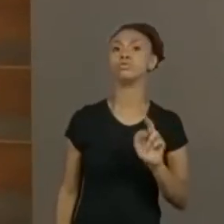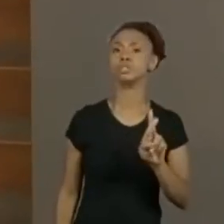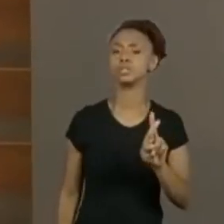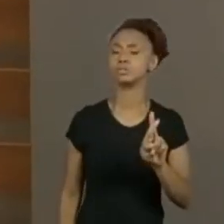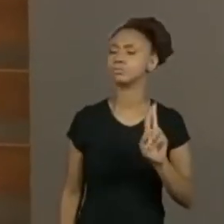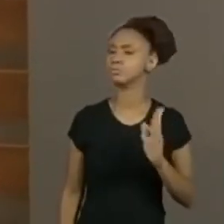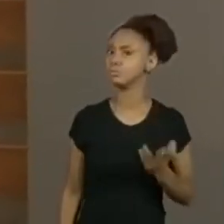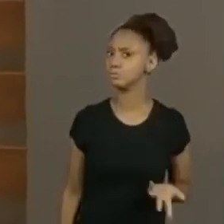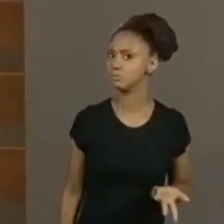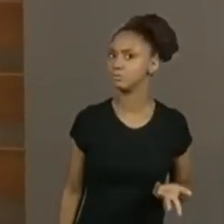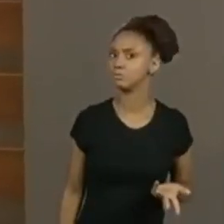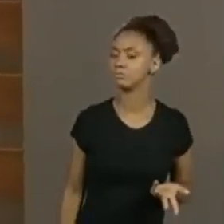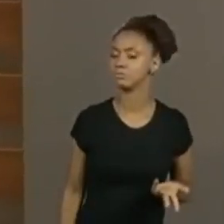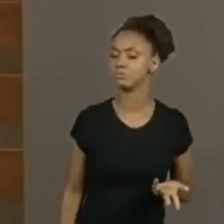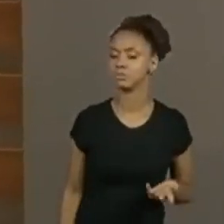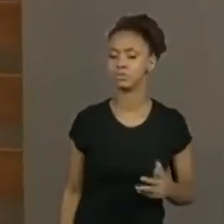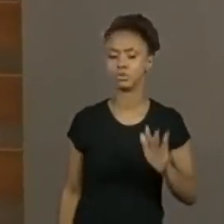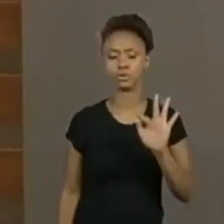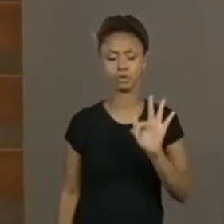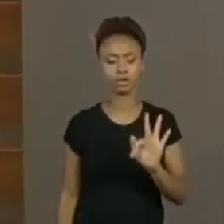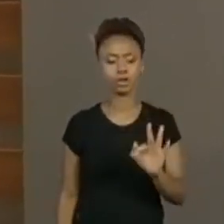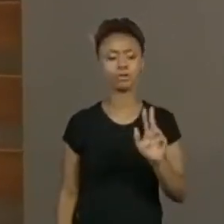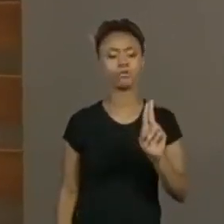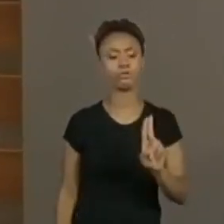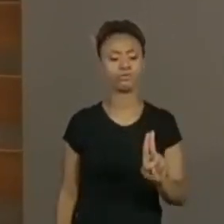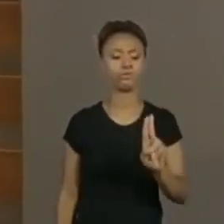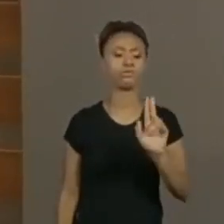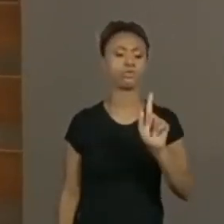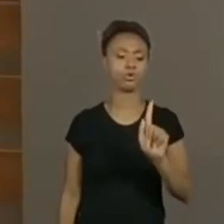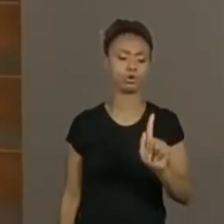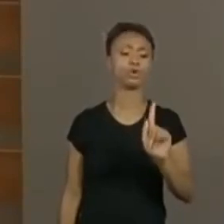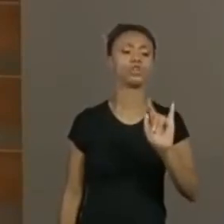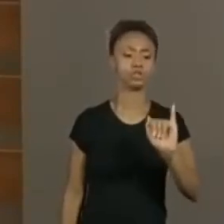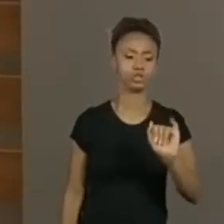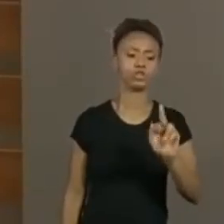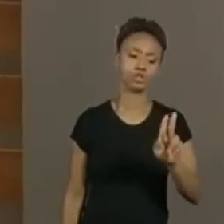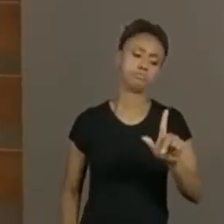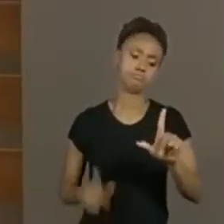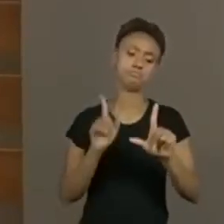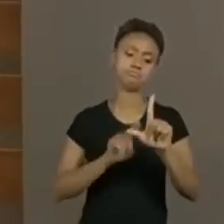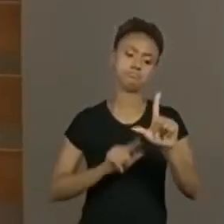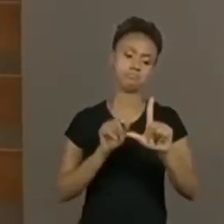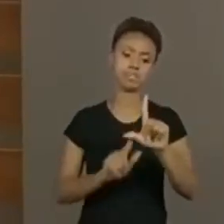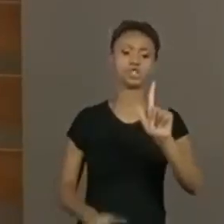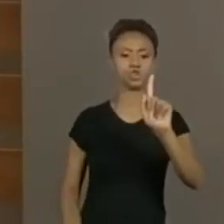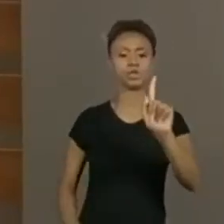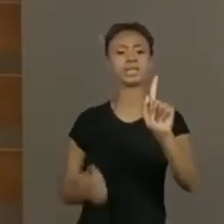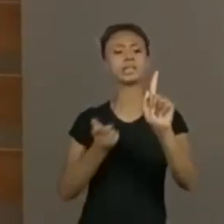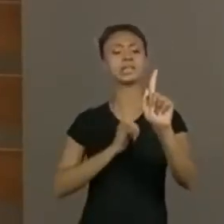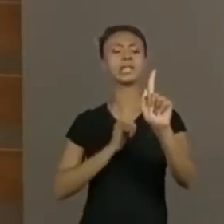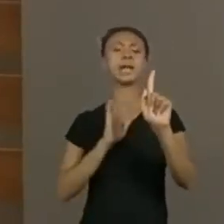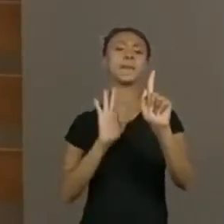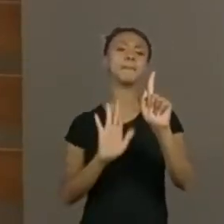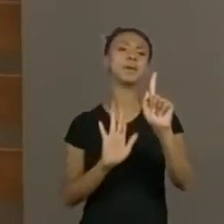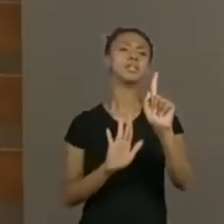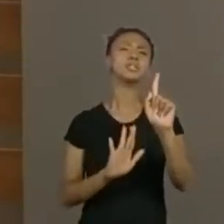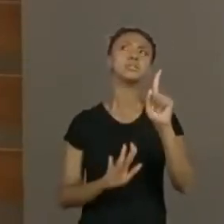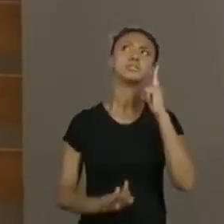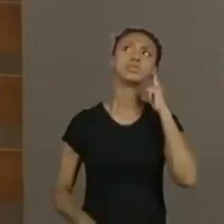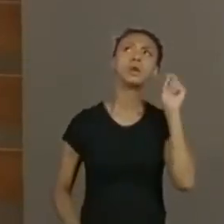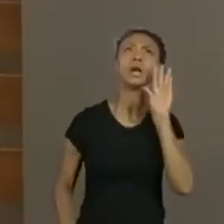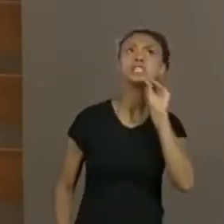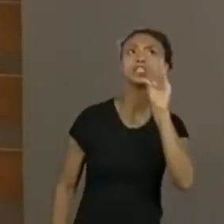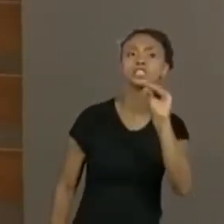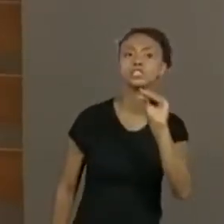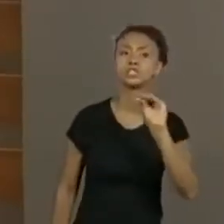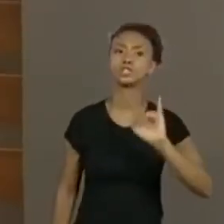quando vocês escutam ela, o G, ela é escrita com G, isso eu já sei, né? Vocês também. Tem o som do J ou tem o